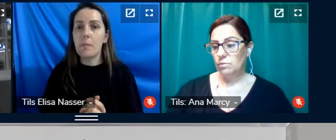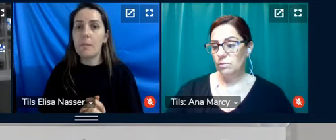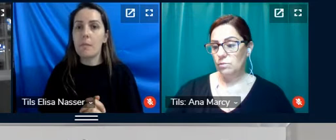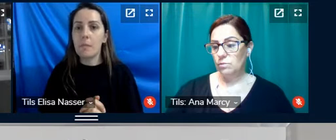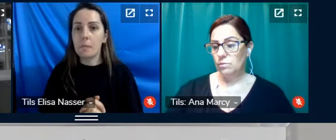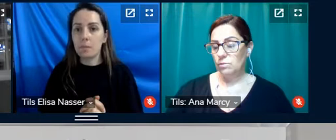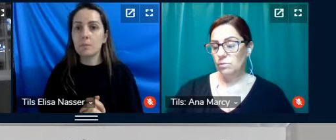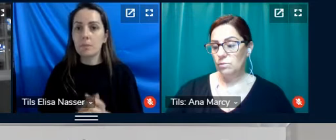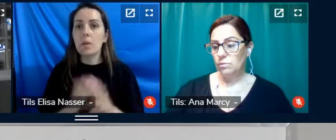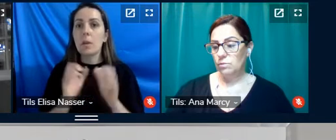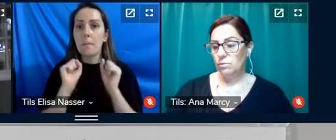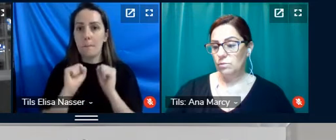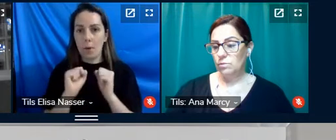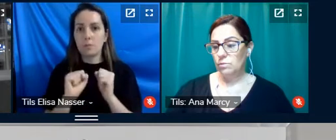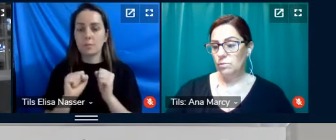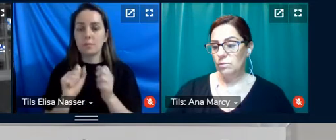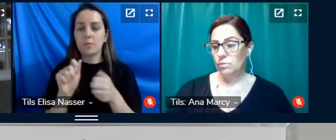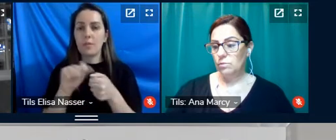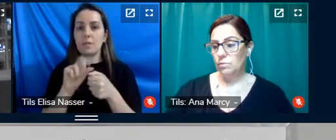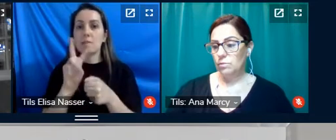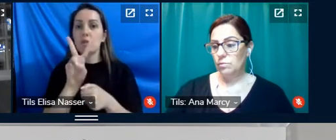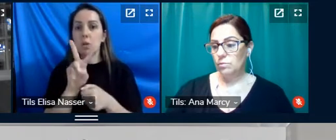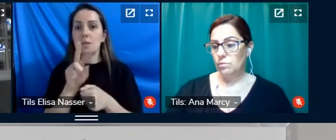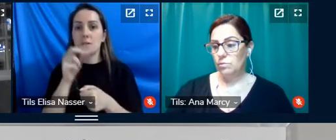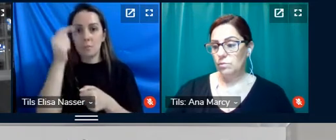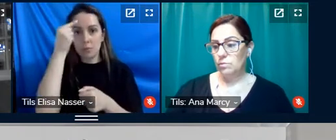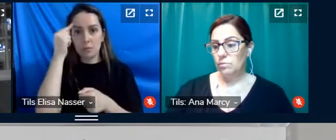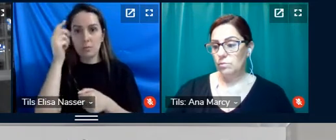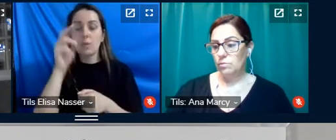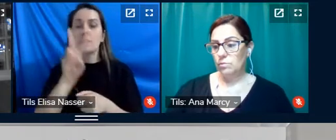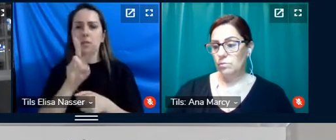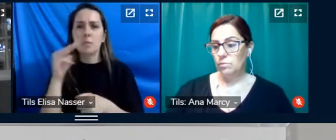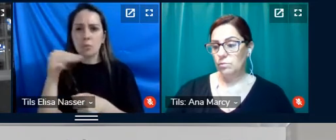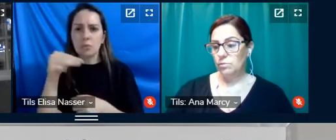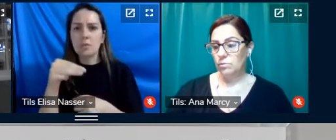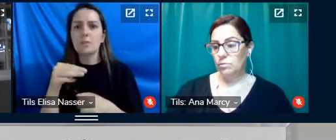Sim. Então tá, dá 2 minutinhos aí, a gente já corrige.